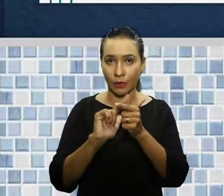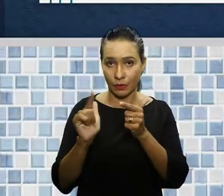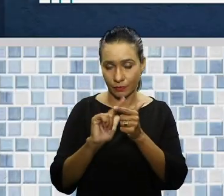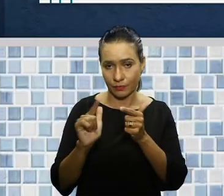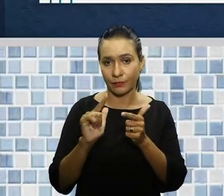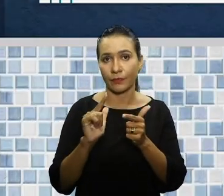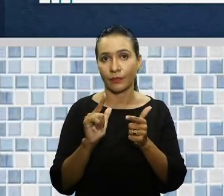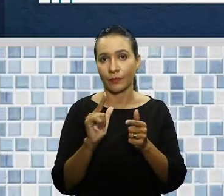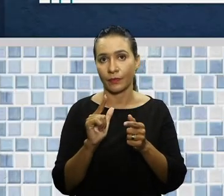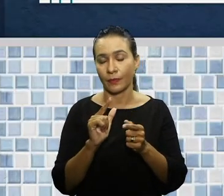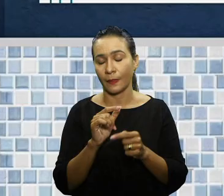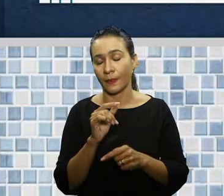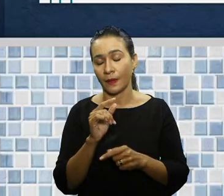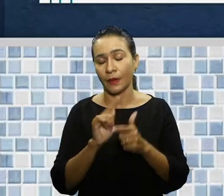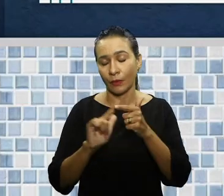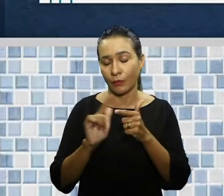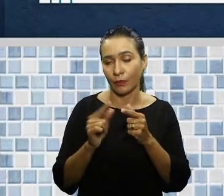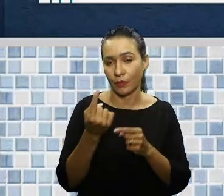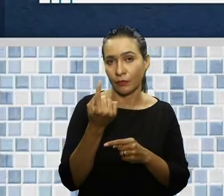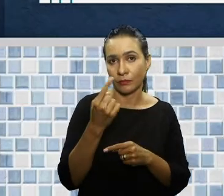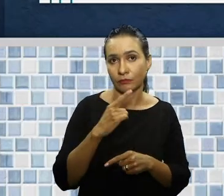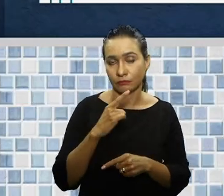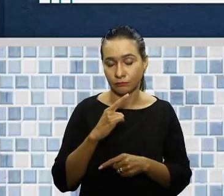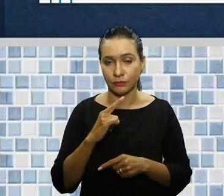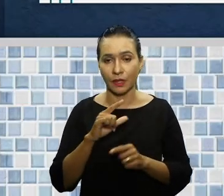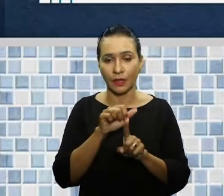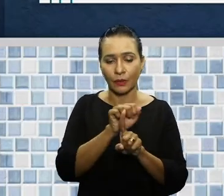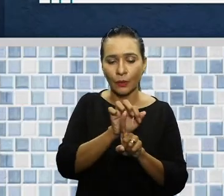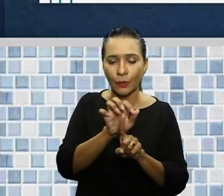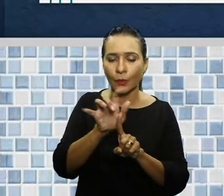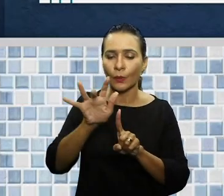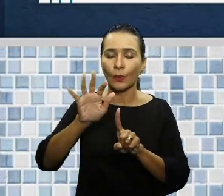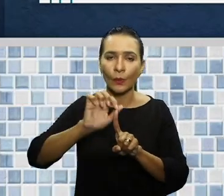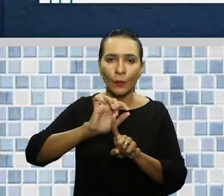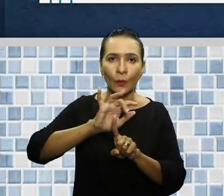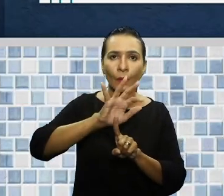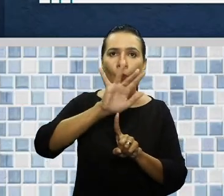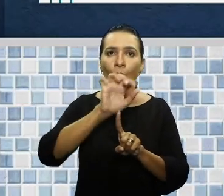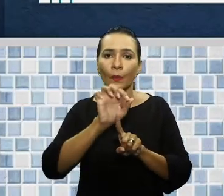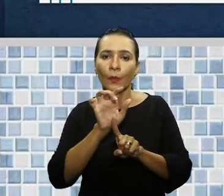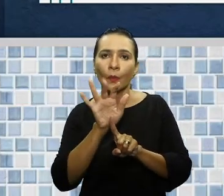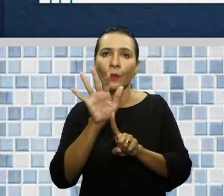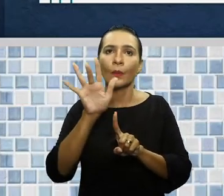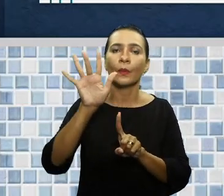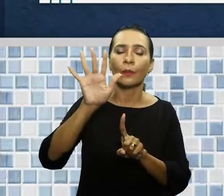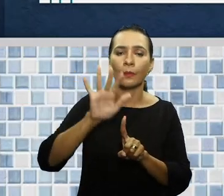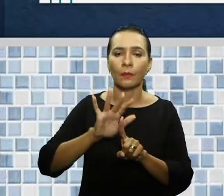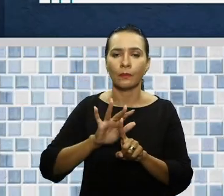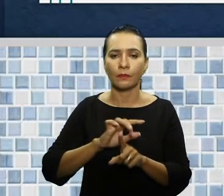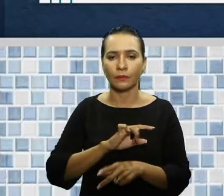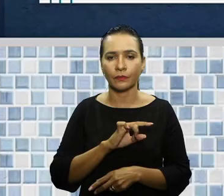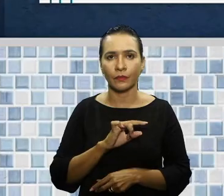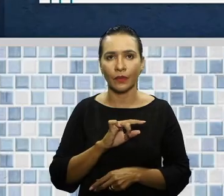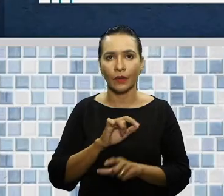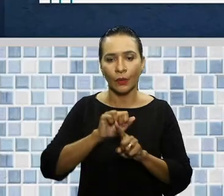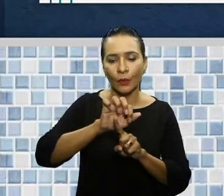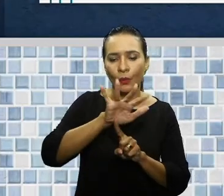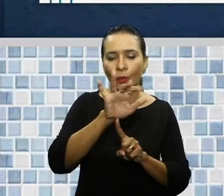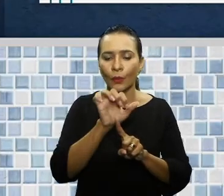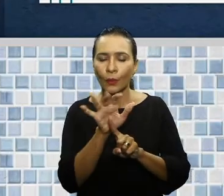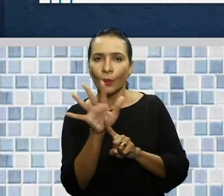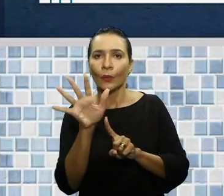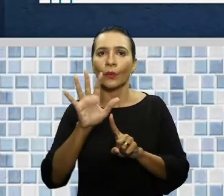emissão de gases é um dos problemas que a utilização desses combustíveis pode trazer. Os gases do